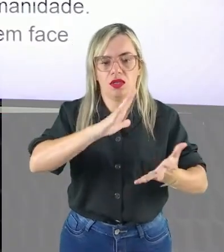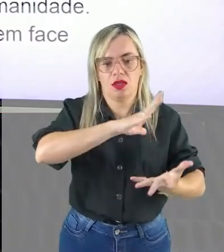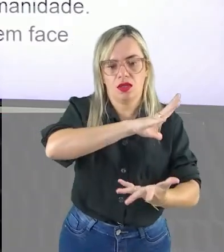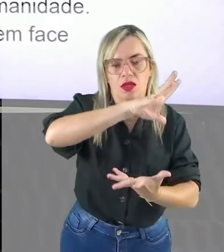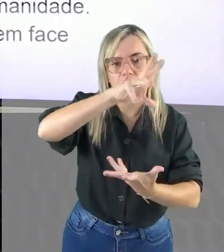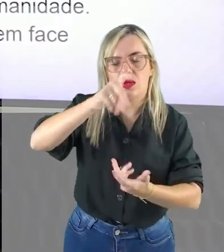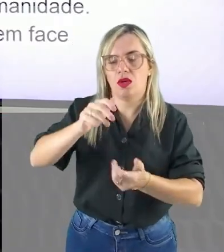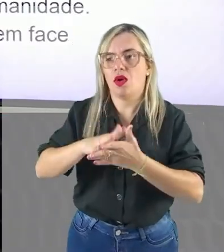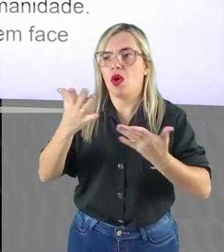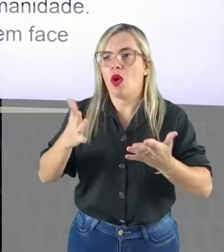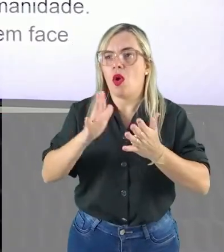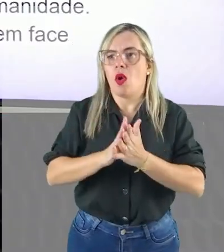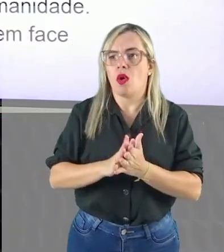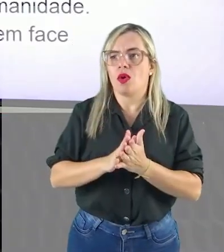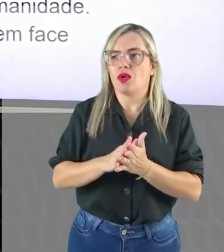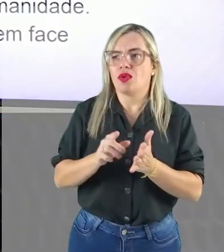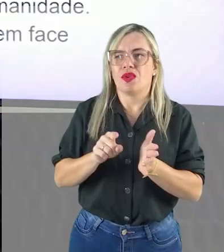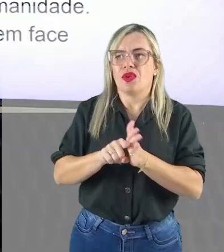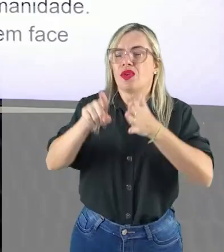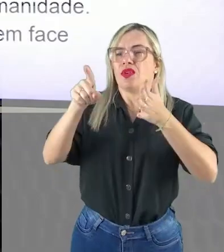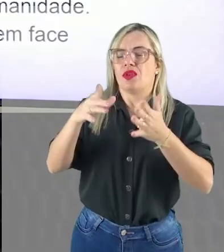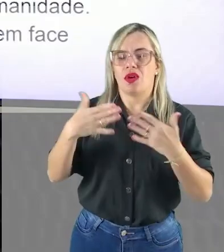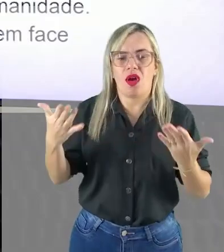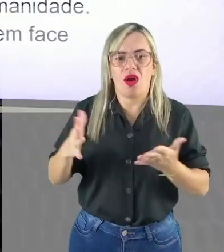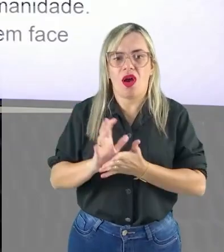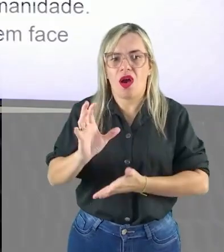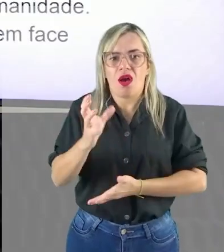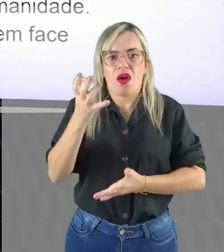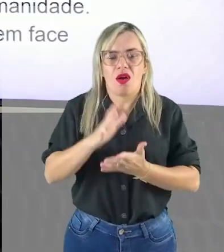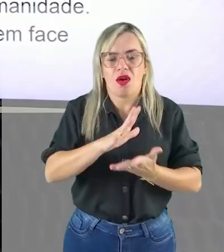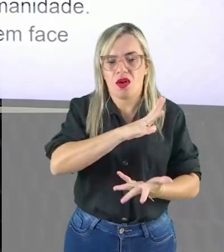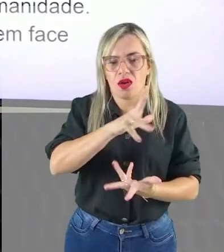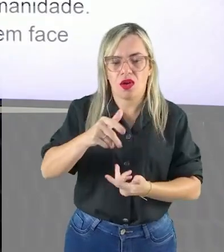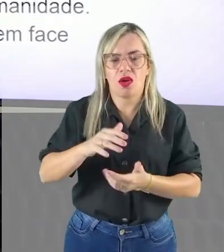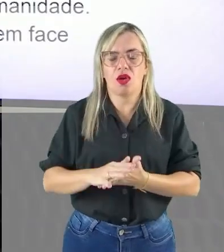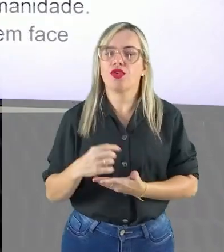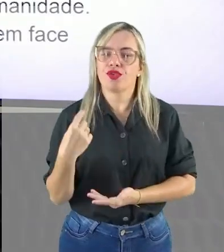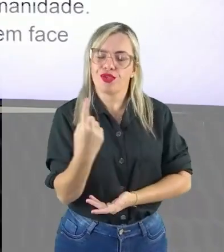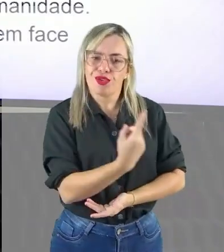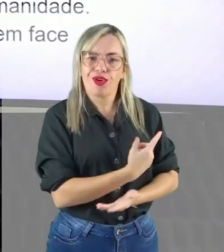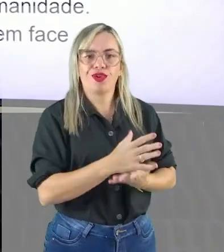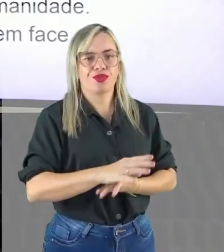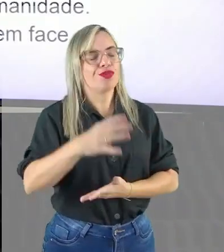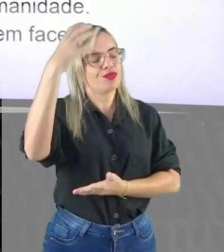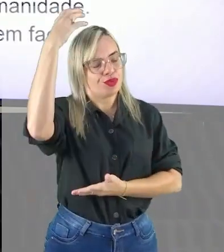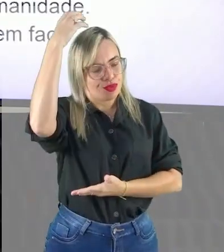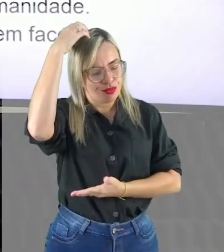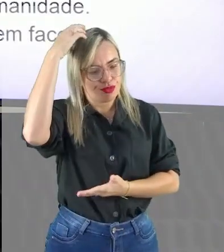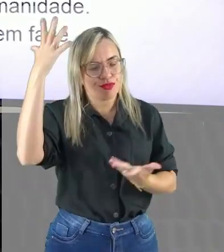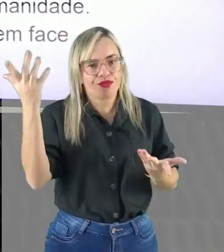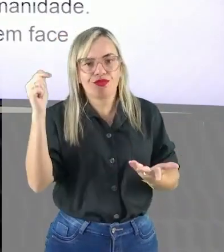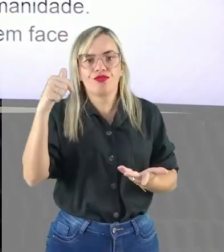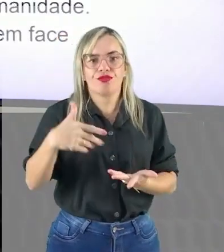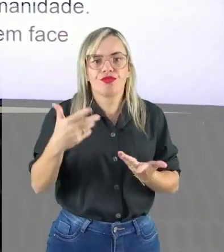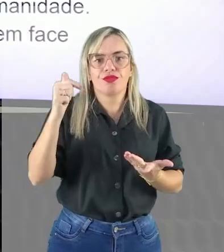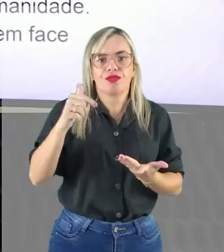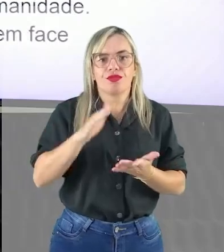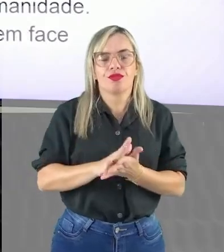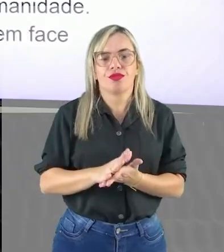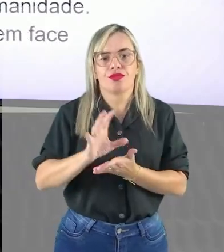está acontecendo com o mundo? Aí ele diz, nós, né? Nós somos o culpado. Então aí uma crítica, ele faz uma crítica e ele aborda essa